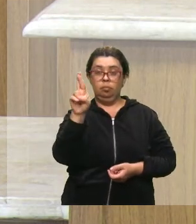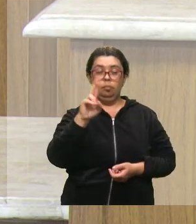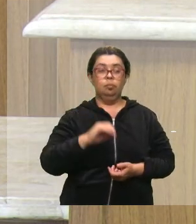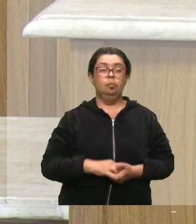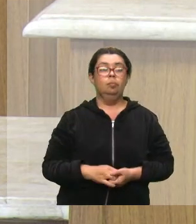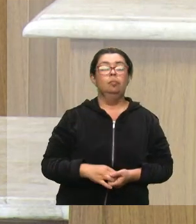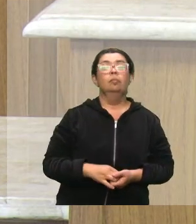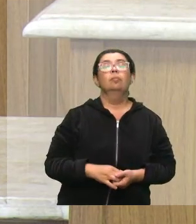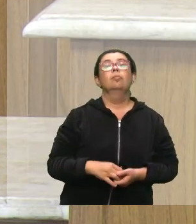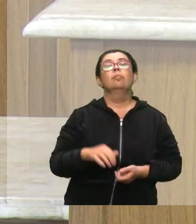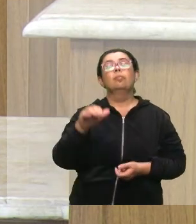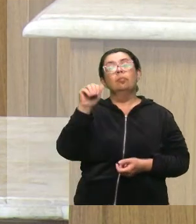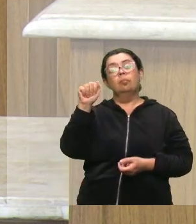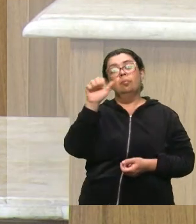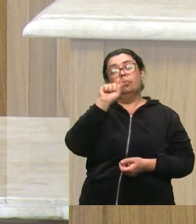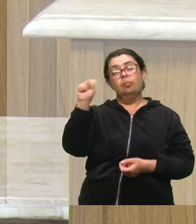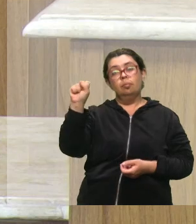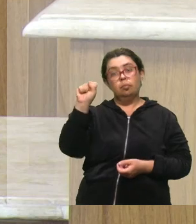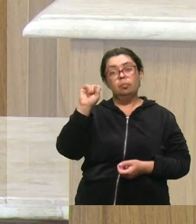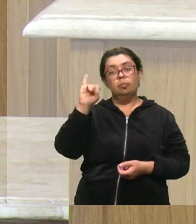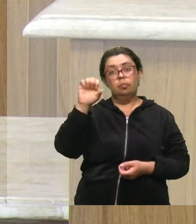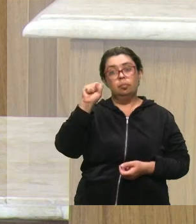R$ 86.695.992,13. O Assisprev, de